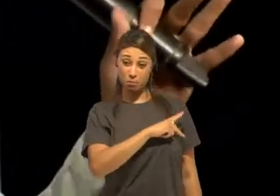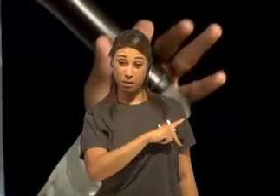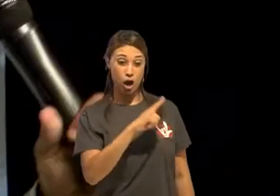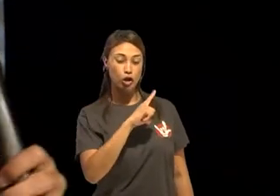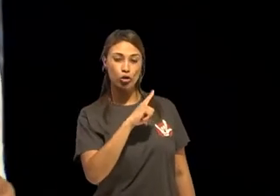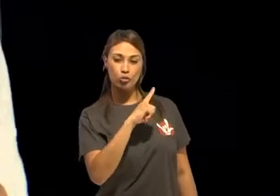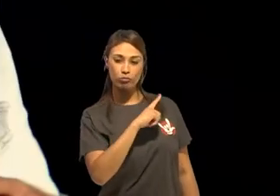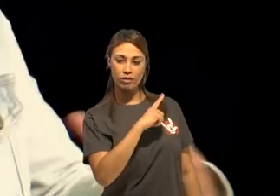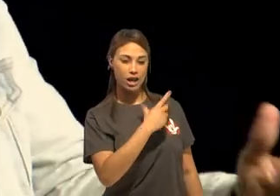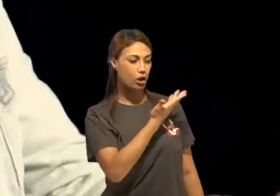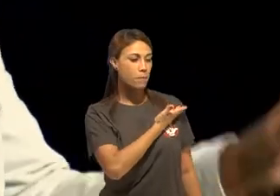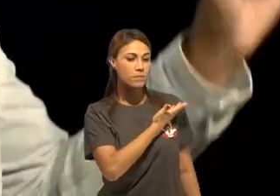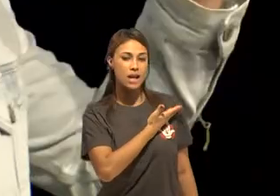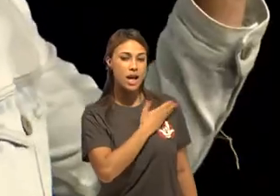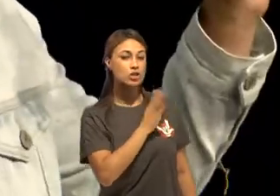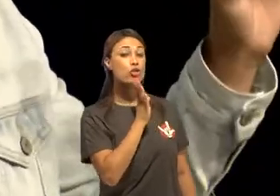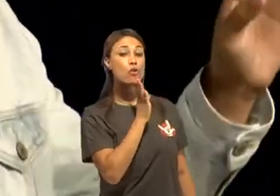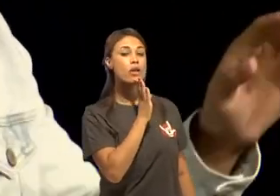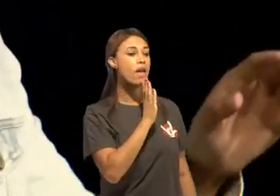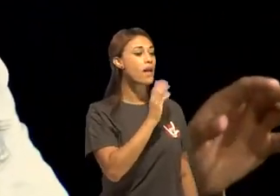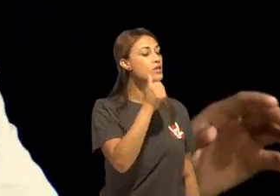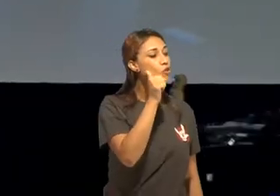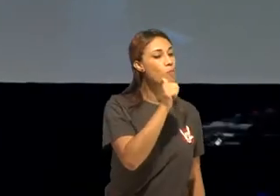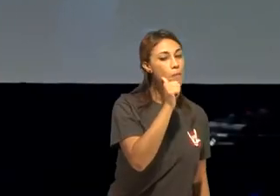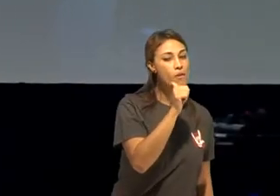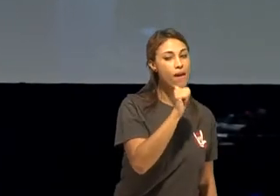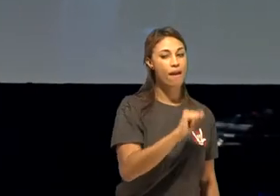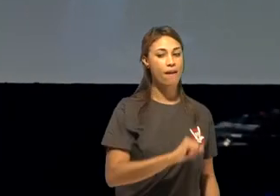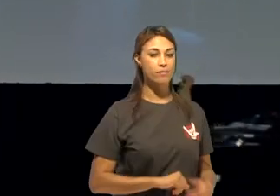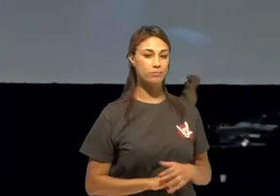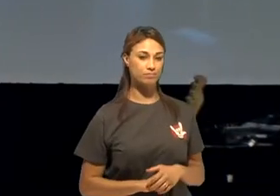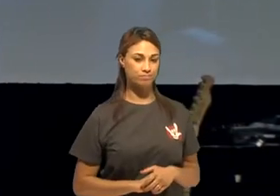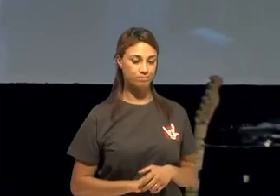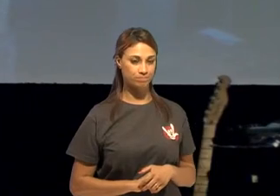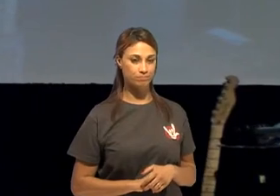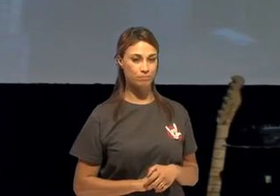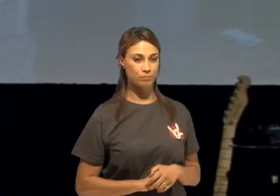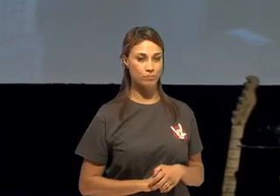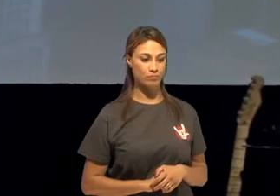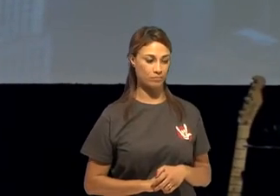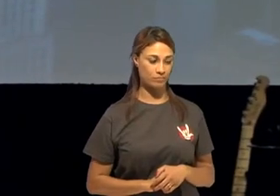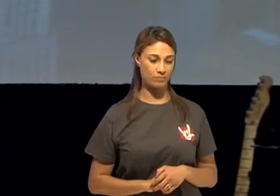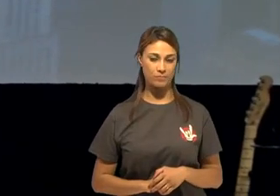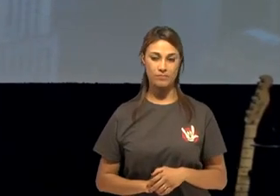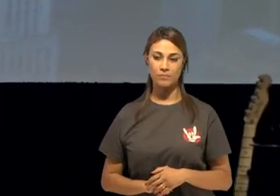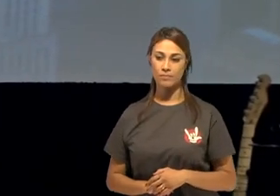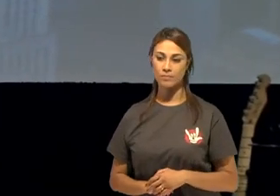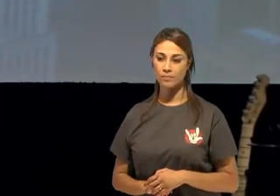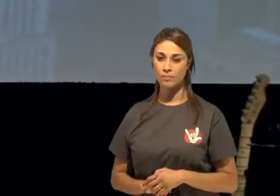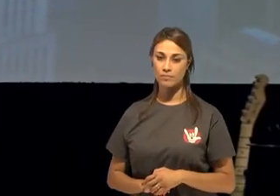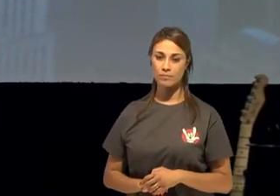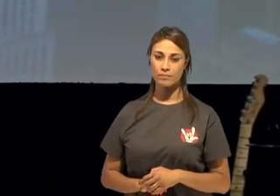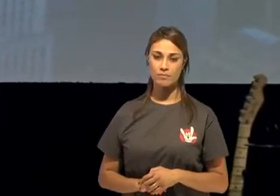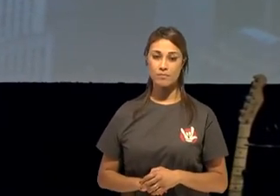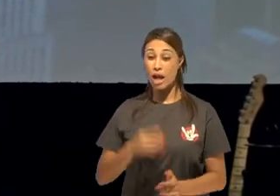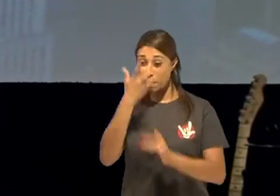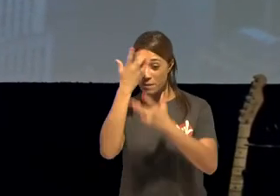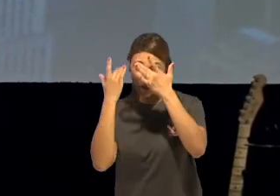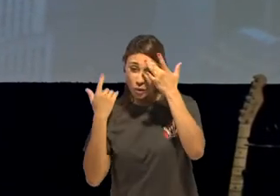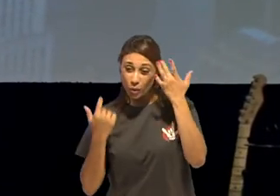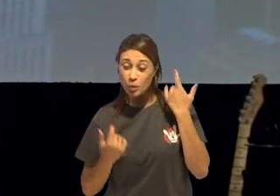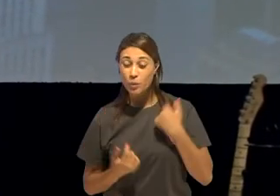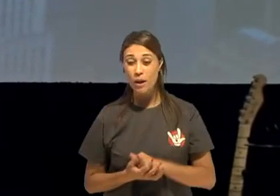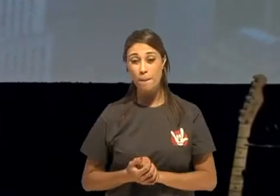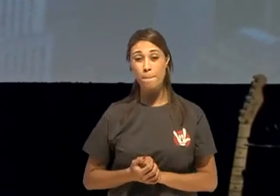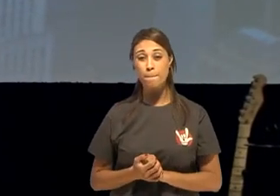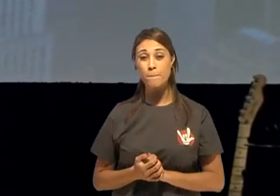a pregação e desce do púlpito e vai e abraça Eutico morto. Alguém que